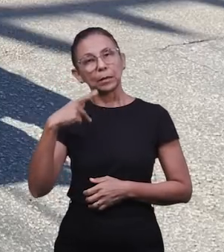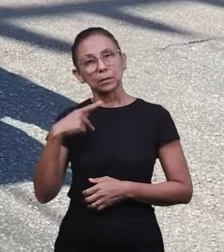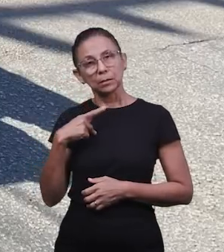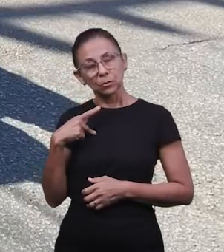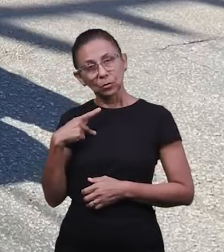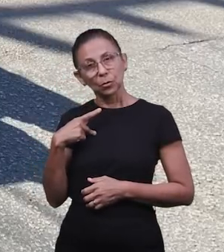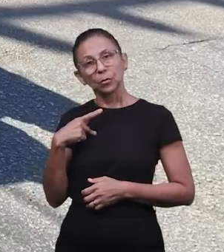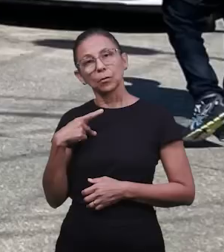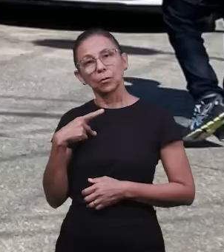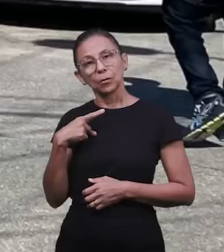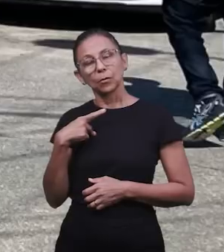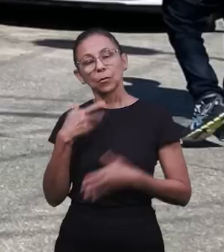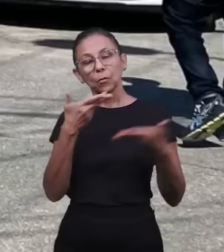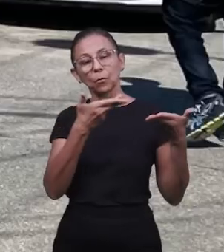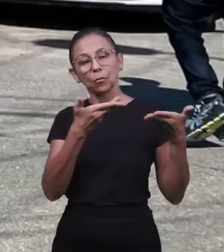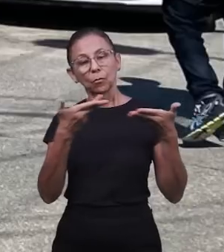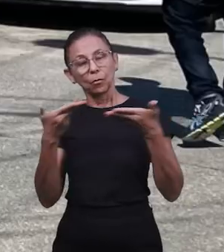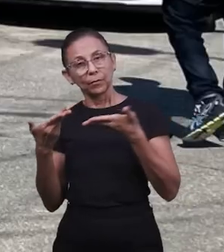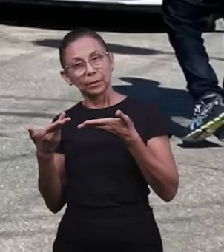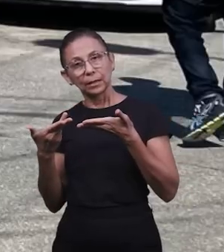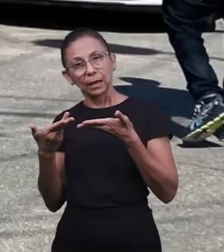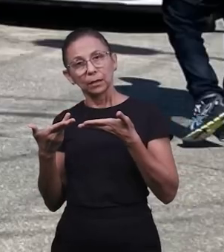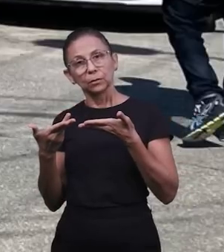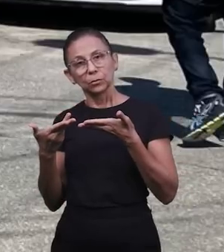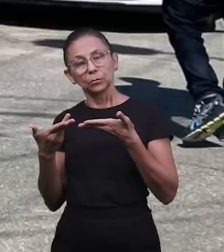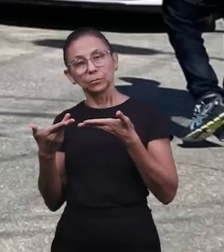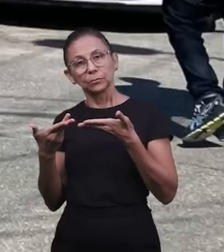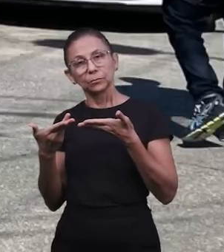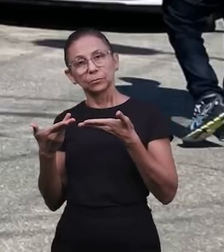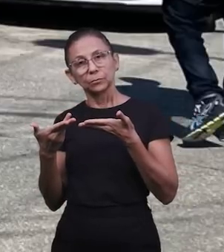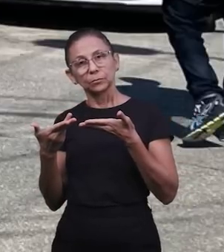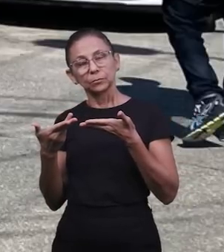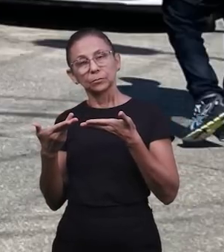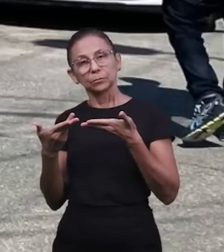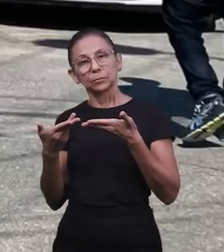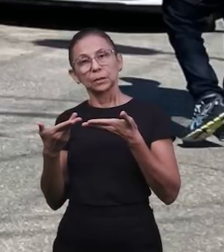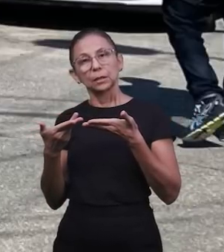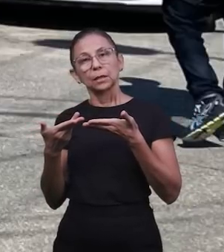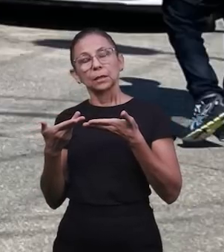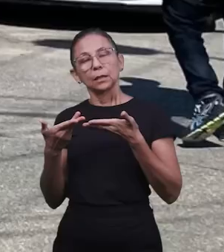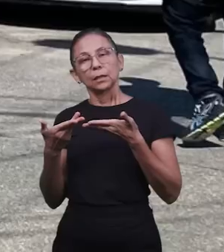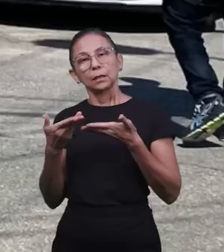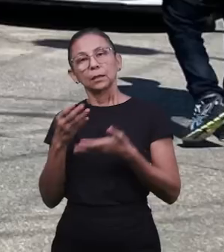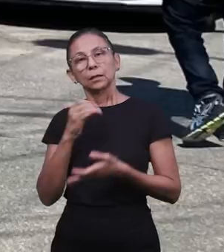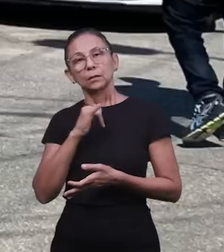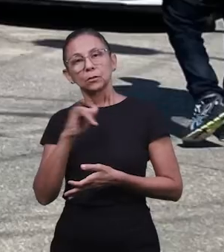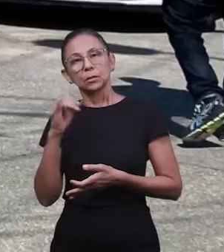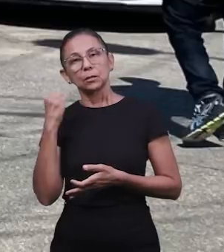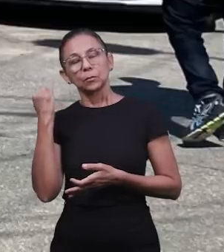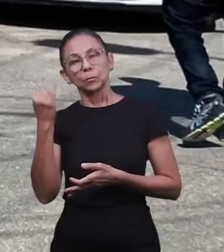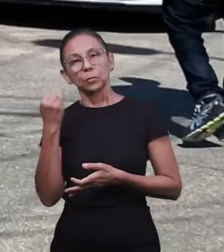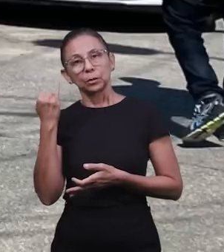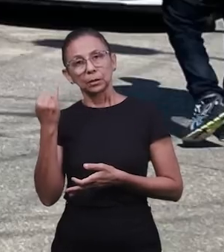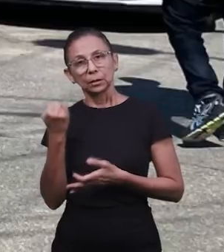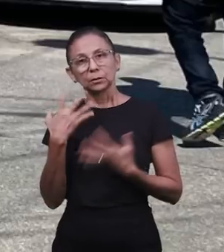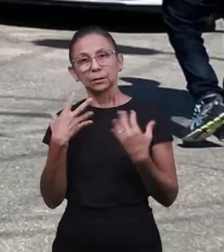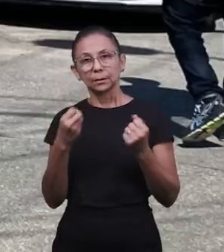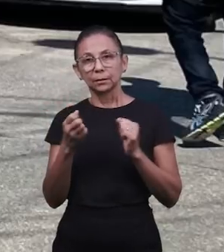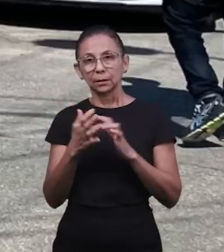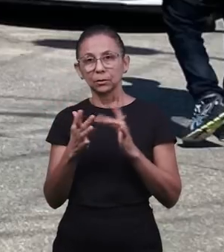Emerick, convidado neste sábado, mencionou a importância de andarmos com o Senhor,